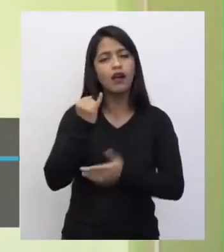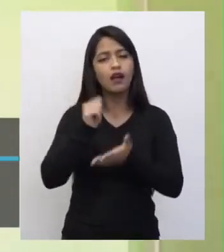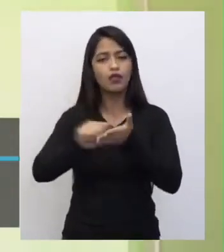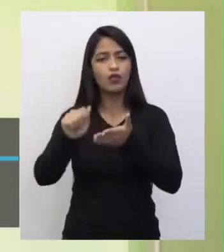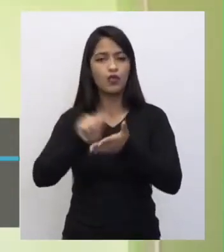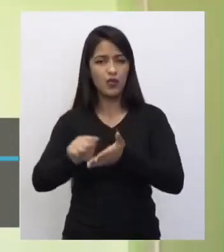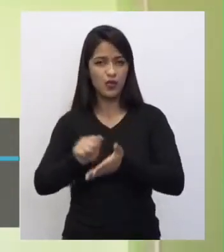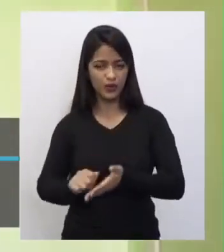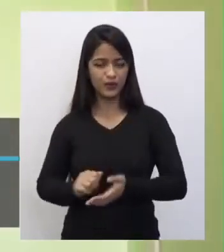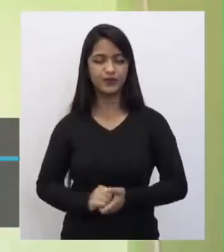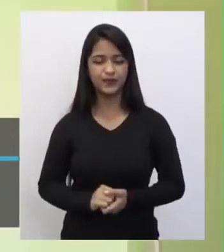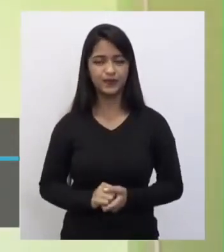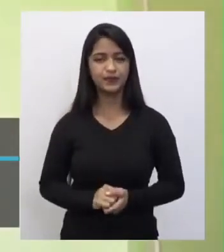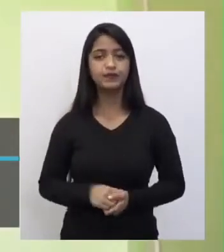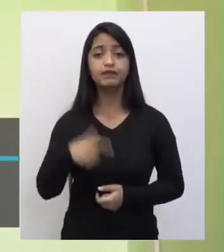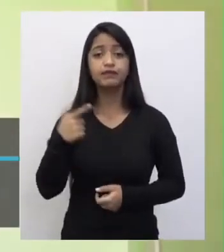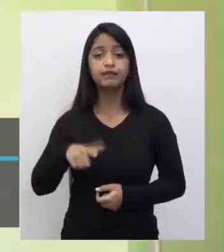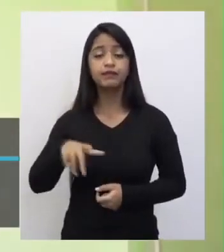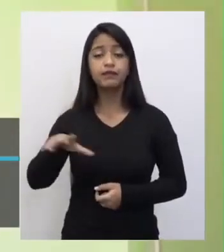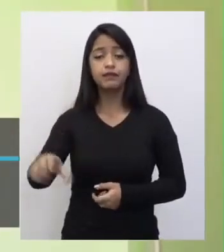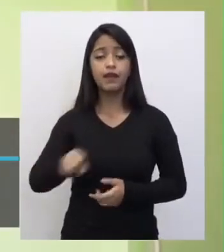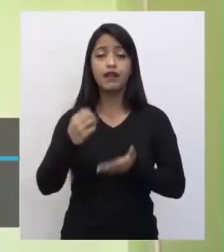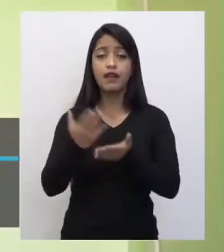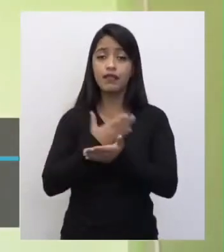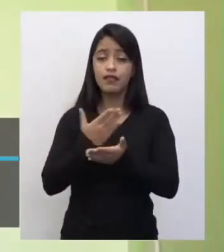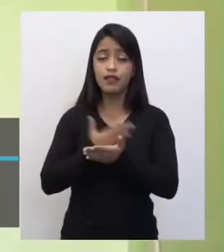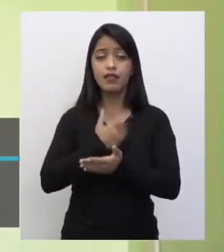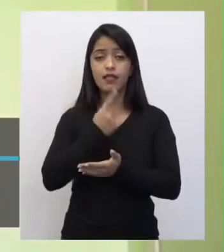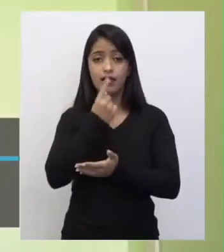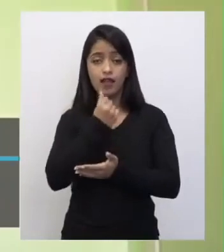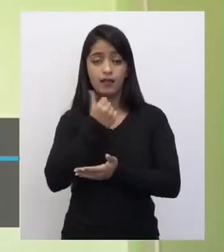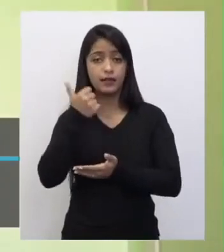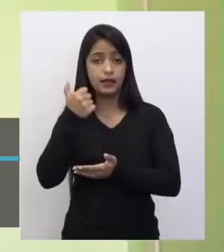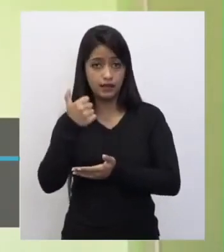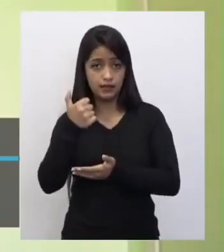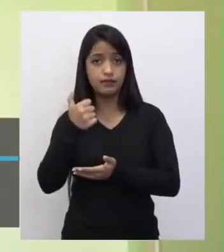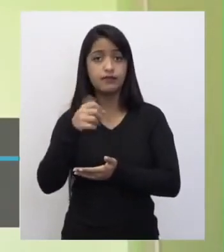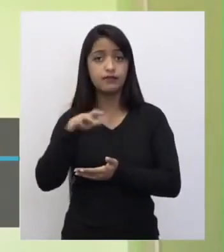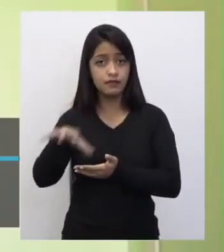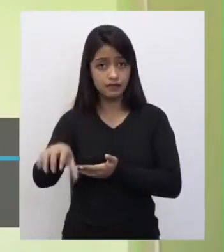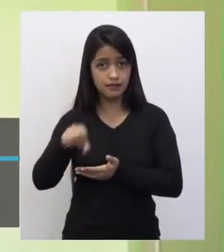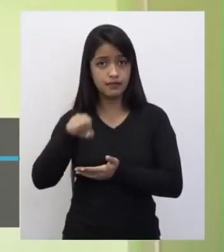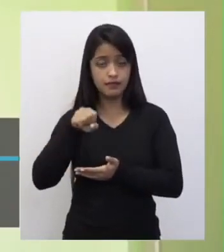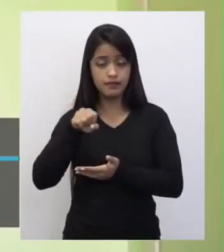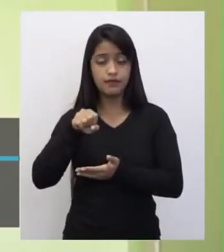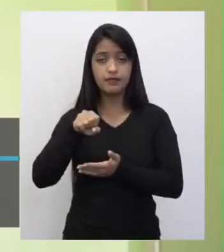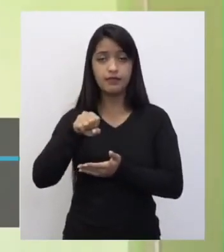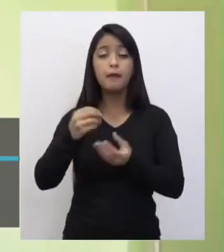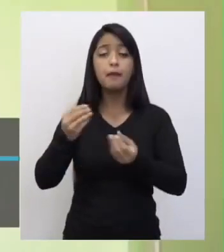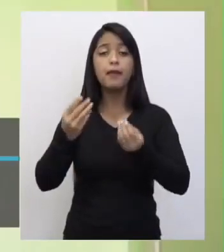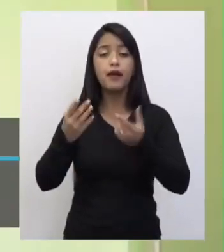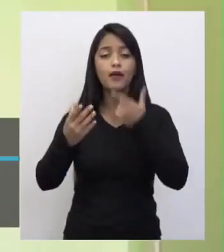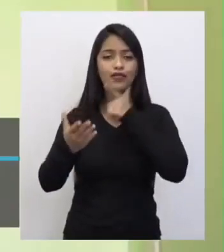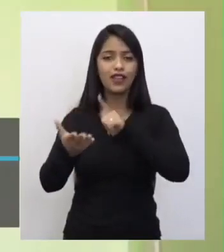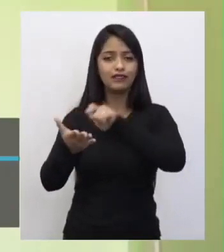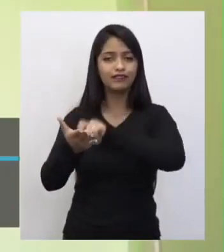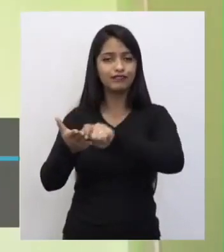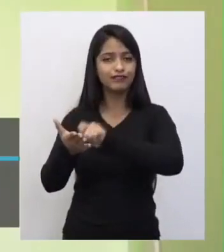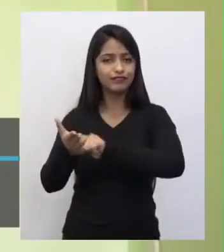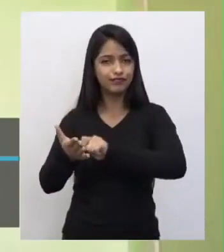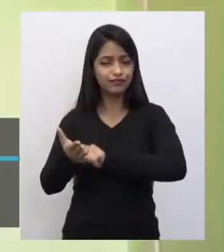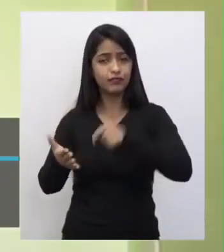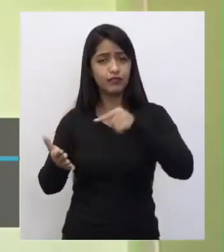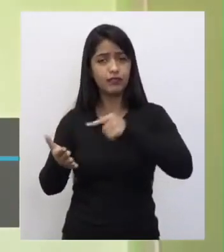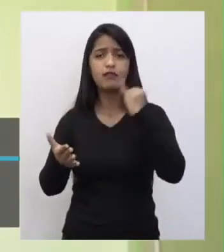Tenham então um caderno, lápis, caneta à mão, para irem fazendo essas anotações, porque isso é importante para